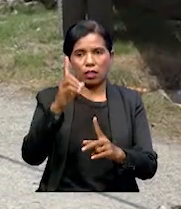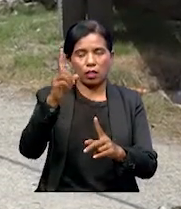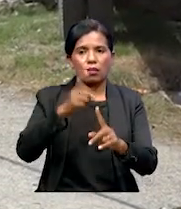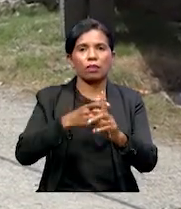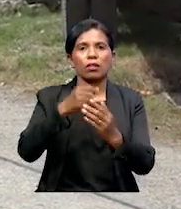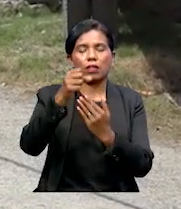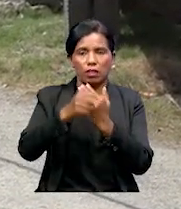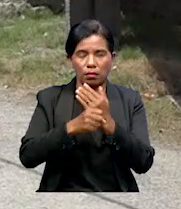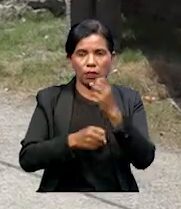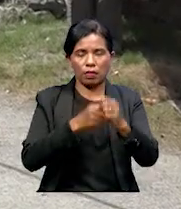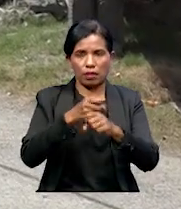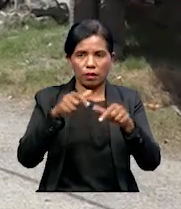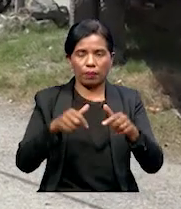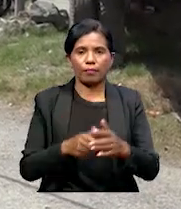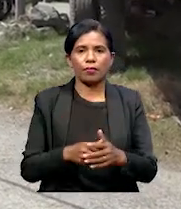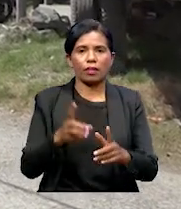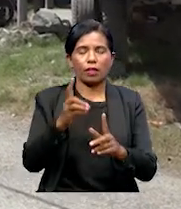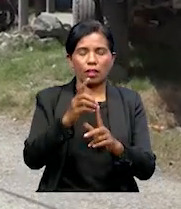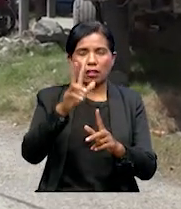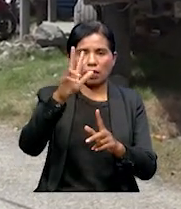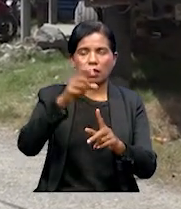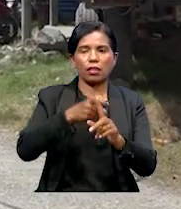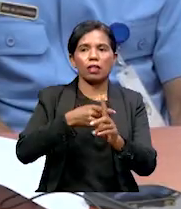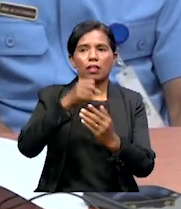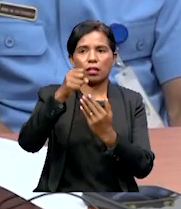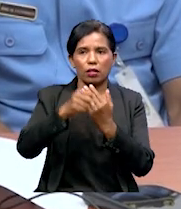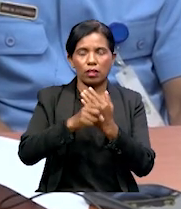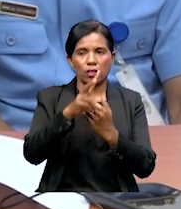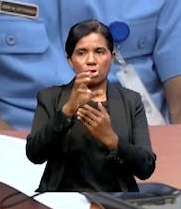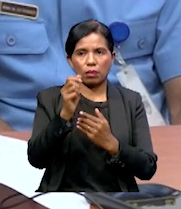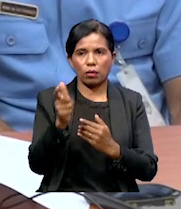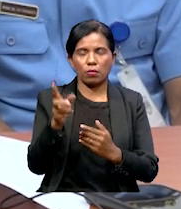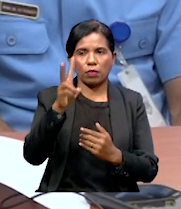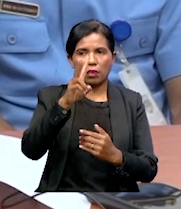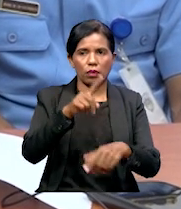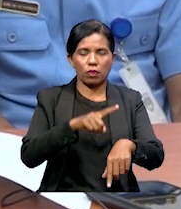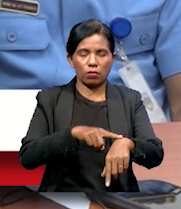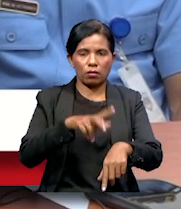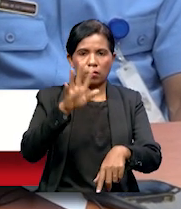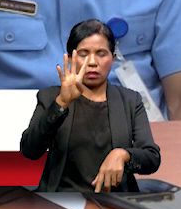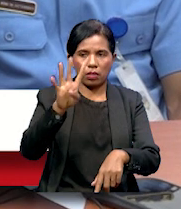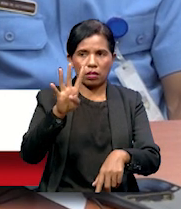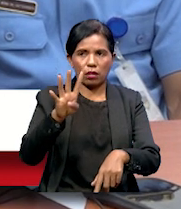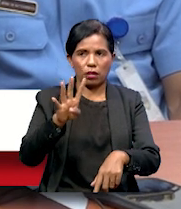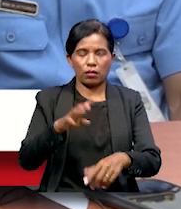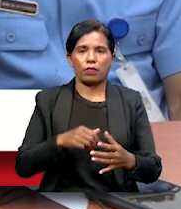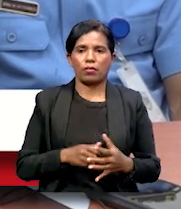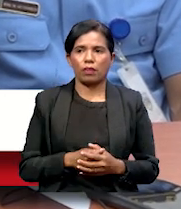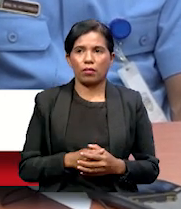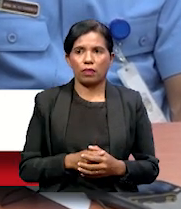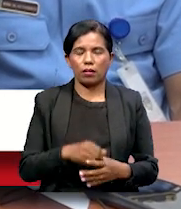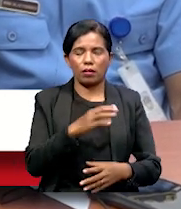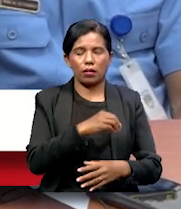tina ne. Dia 3 setembru 2022, oras tu kuhat, mais ou menos, psik no,